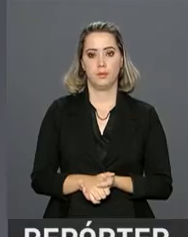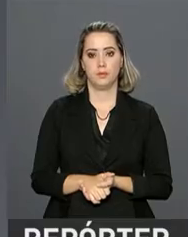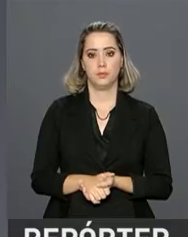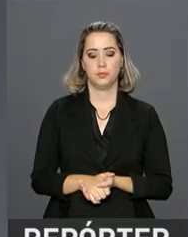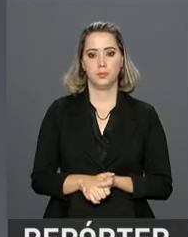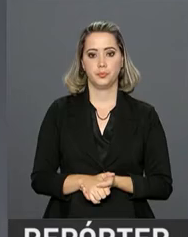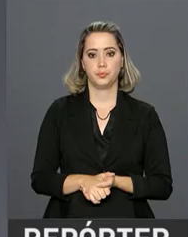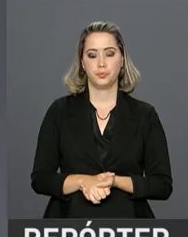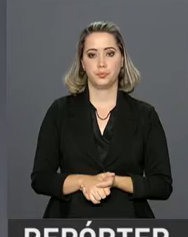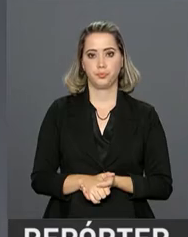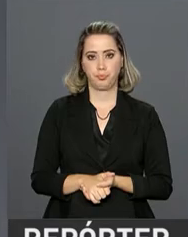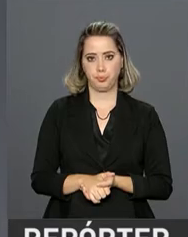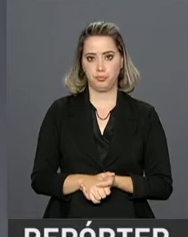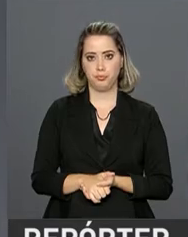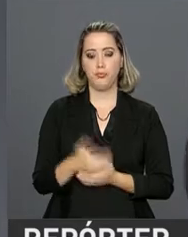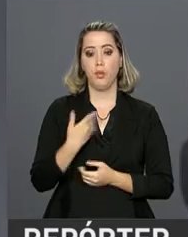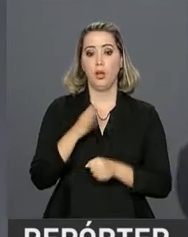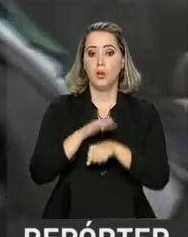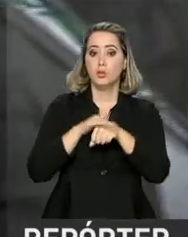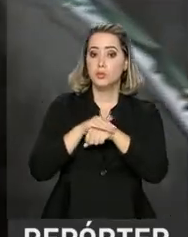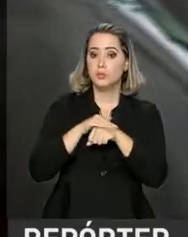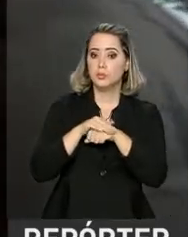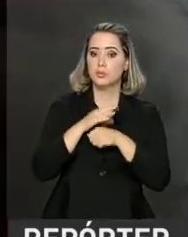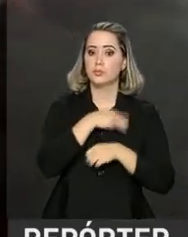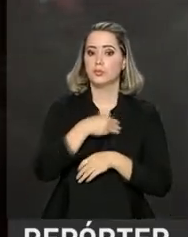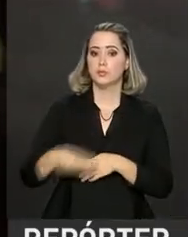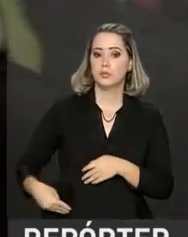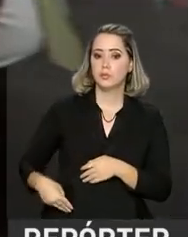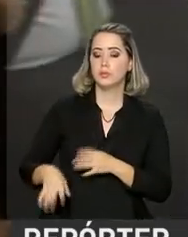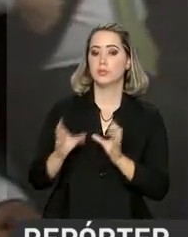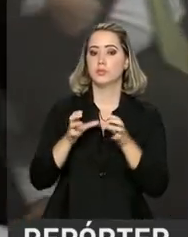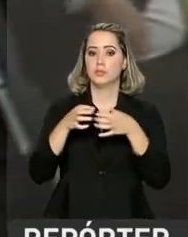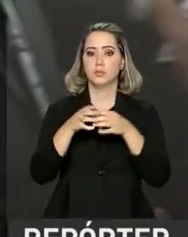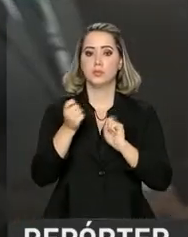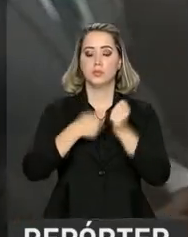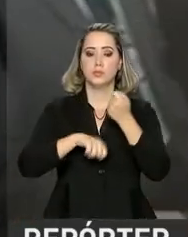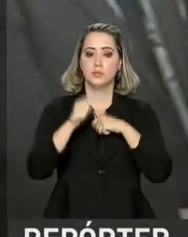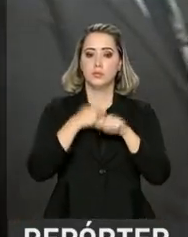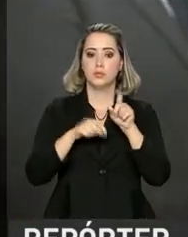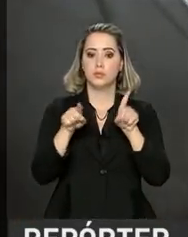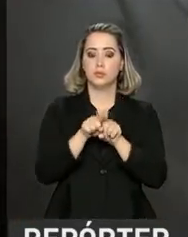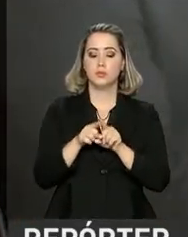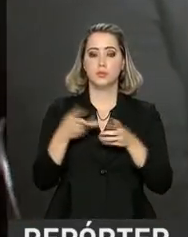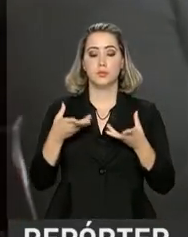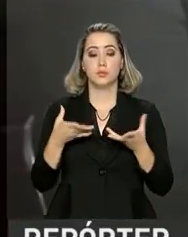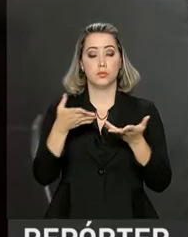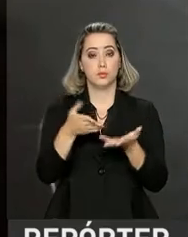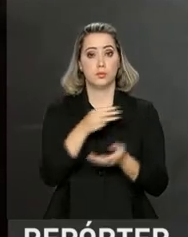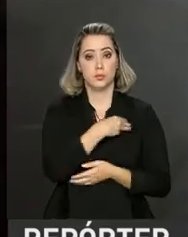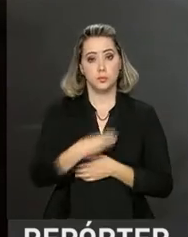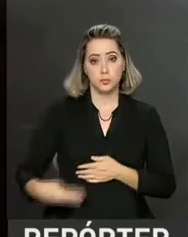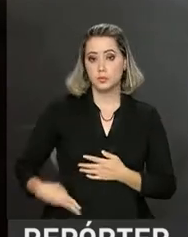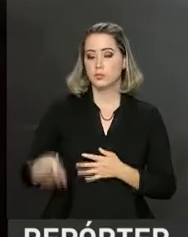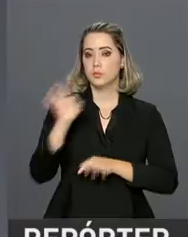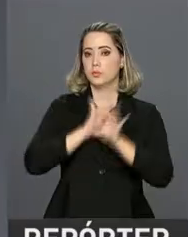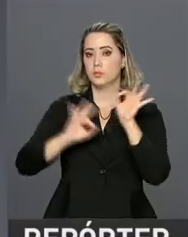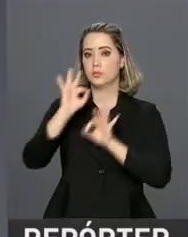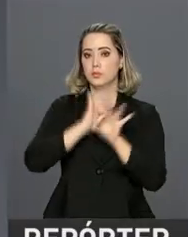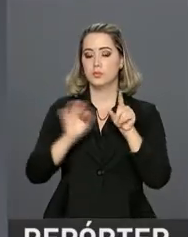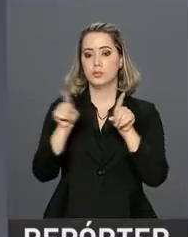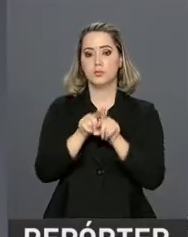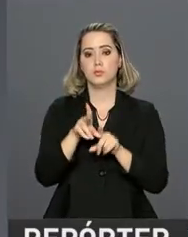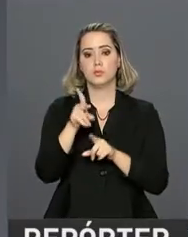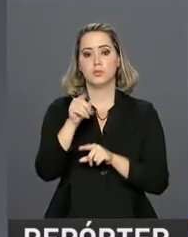A conversa dos ministros da área econômica foi com representantes do mercado de investimentos e capitais. Segundo o ministro do Planejamento,